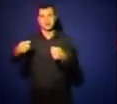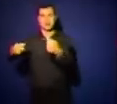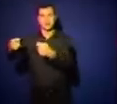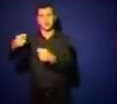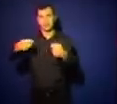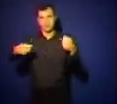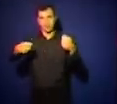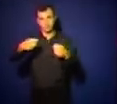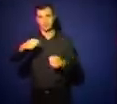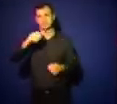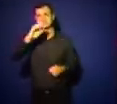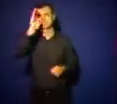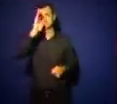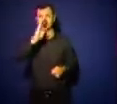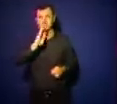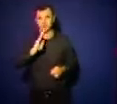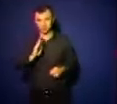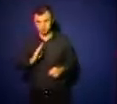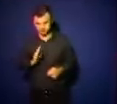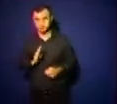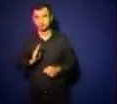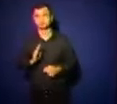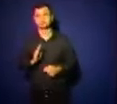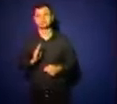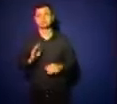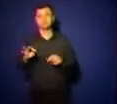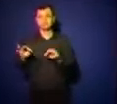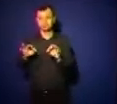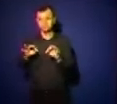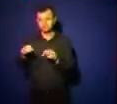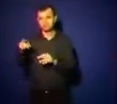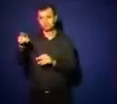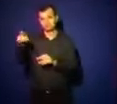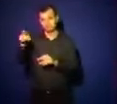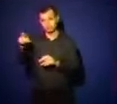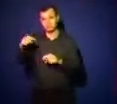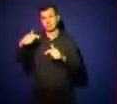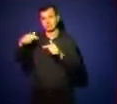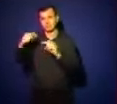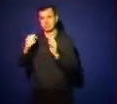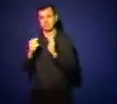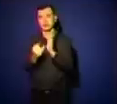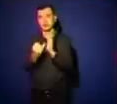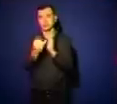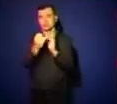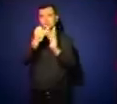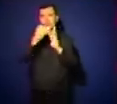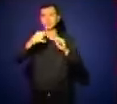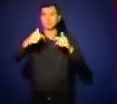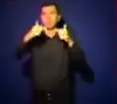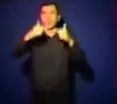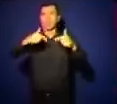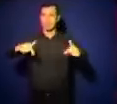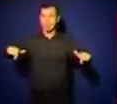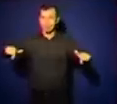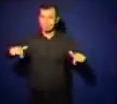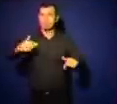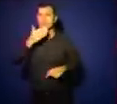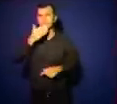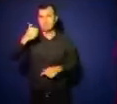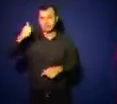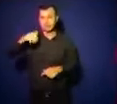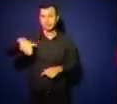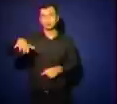do Brasil entregue as condições de vocês conseguirem levar o juro para o juro neutro o mais rápido possível mantendo a credibilidade